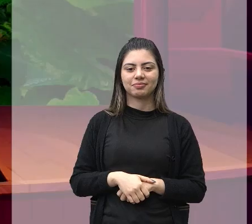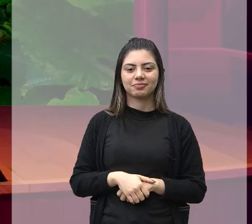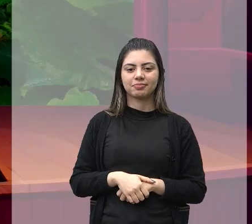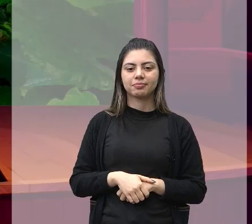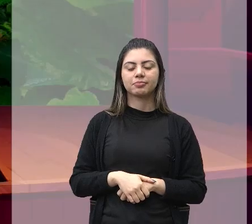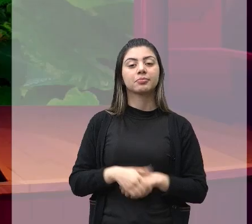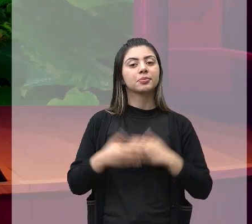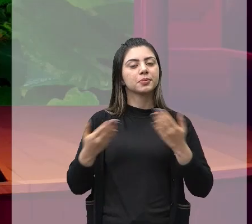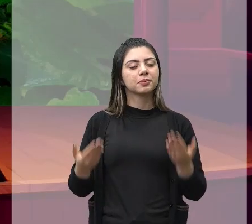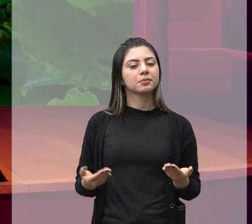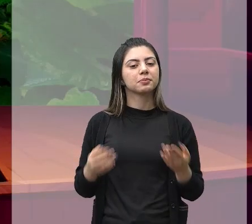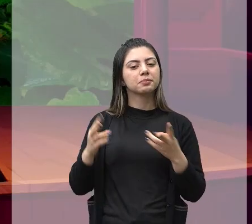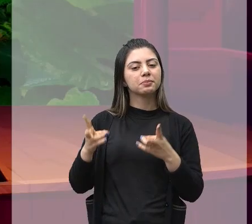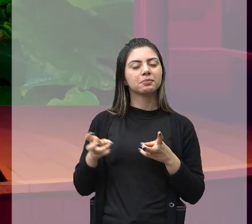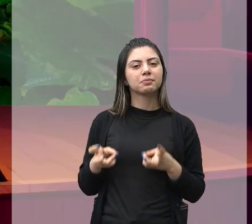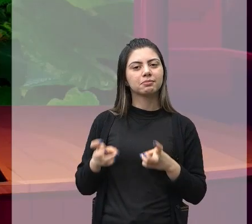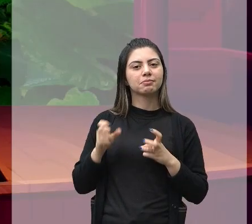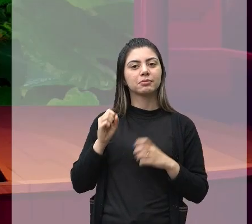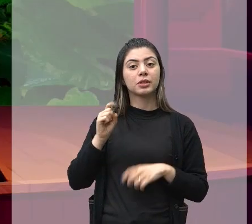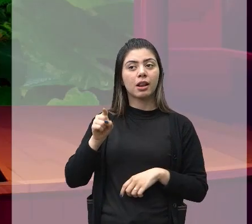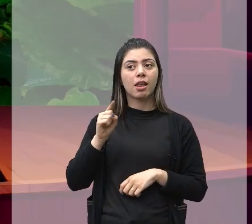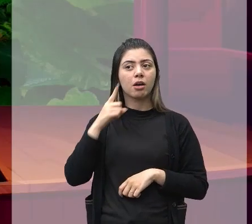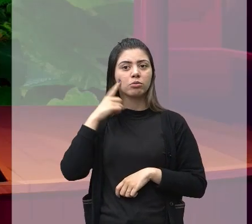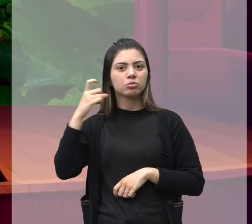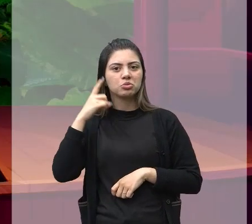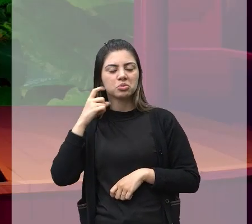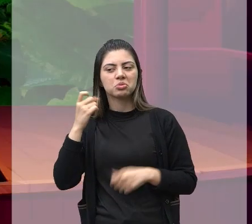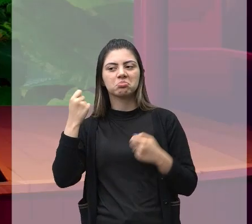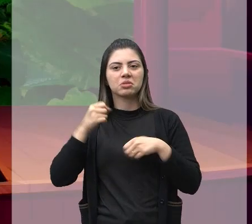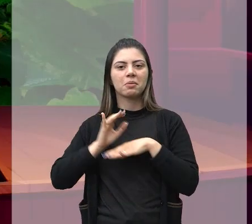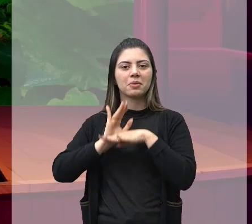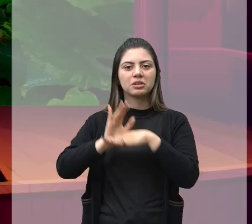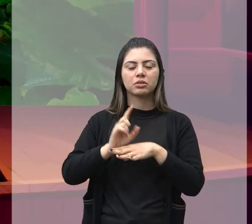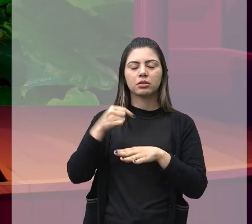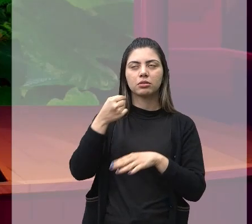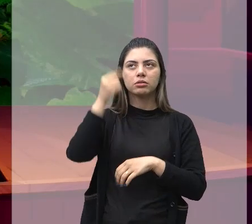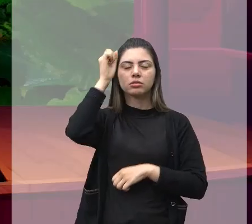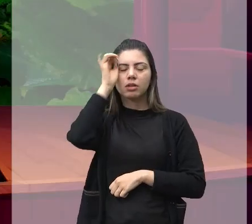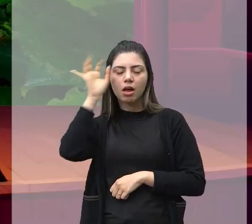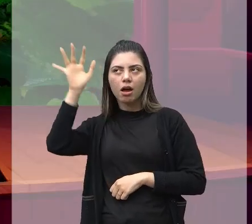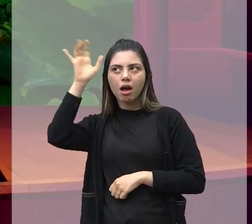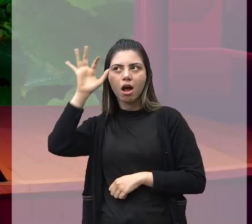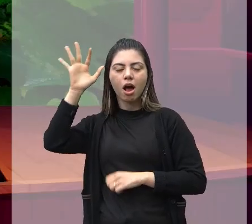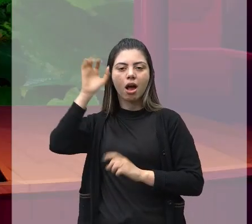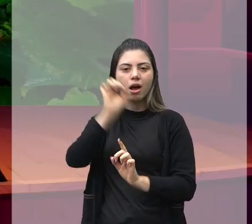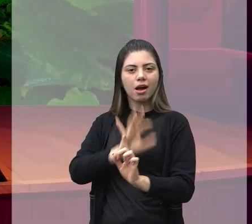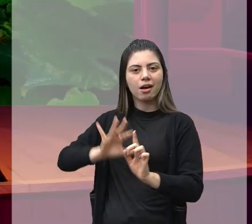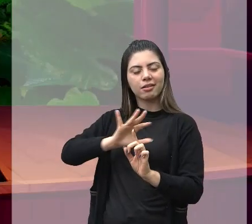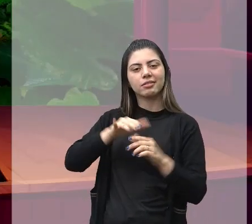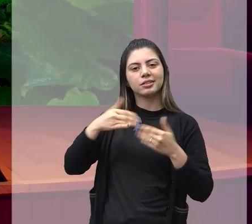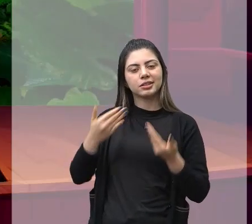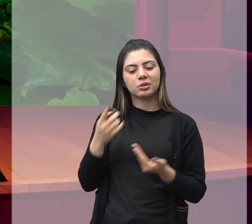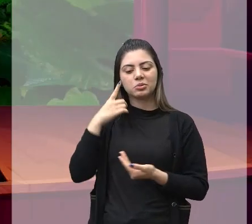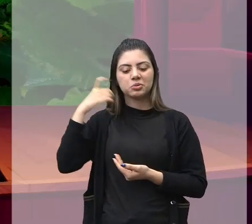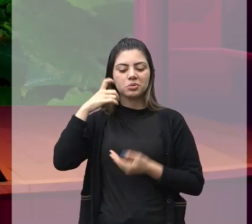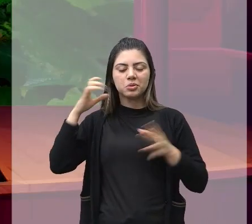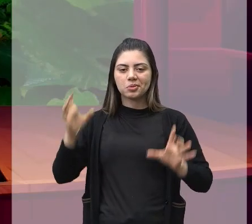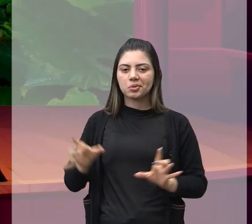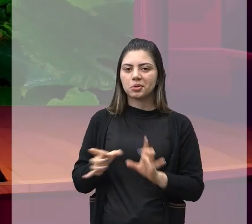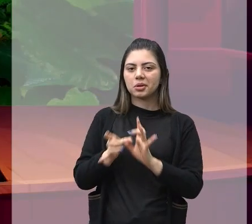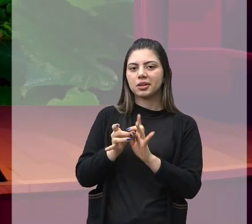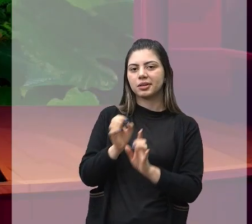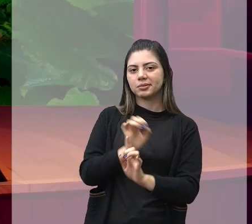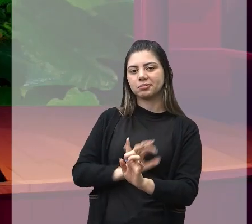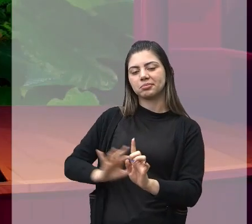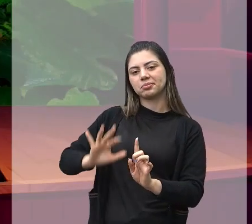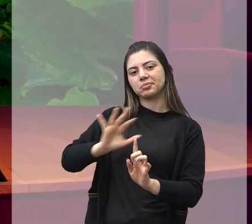chovendo. Então, olha só o poder da sonoplastia, né? A gente já coloca esses sons que vão ajudar